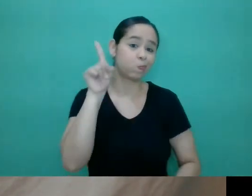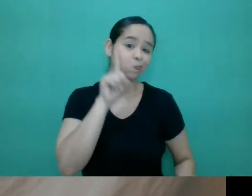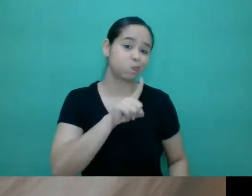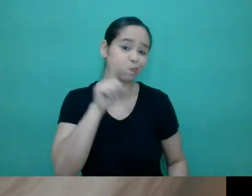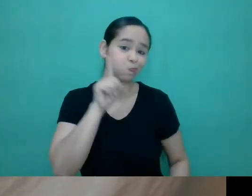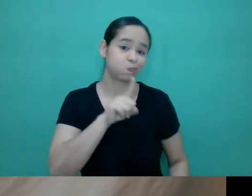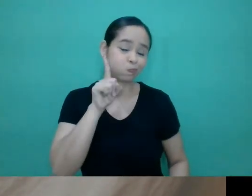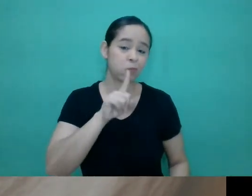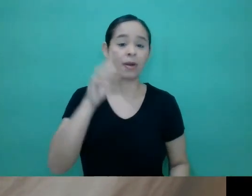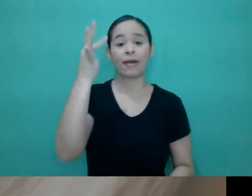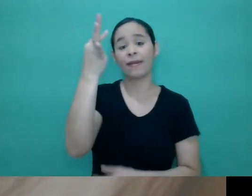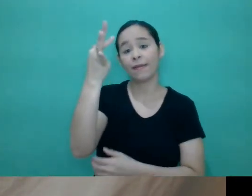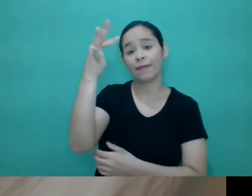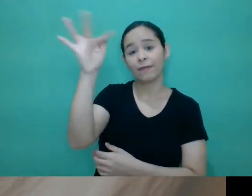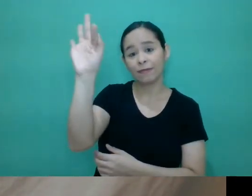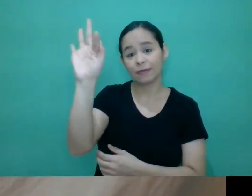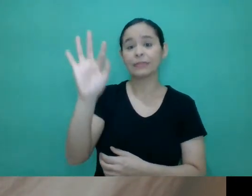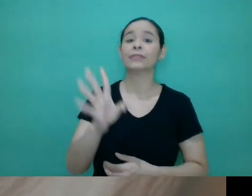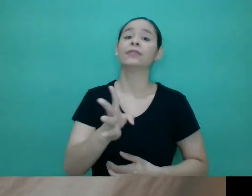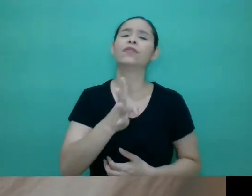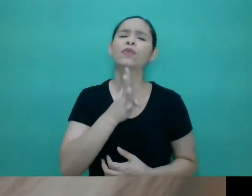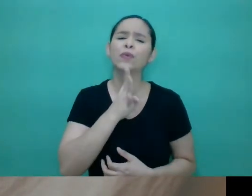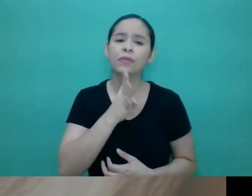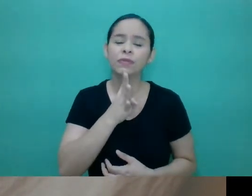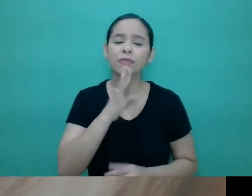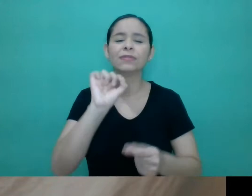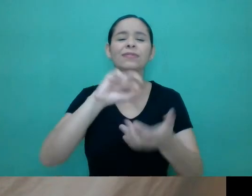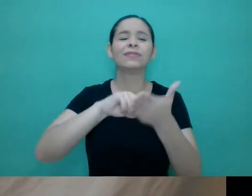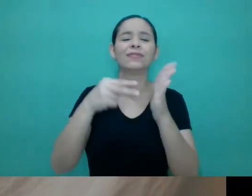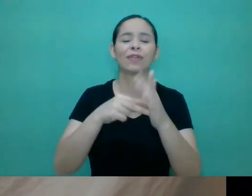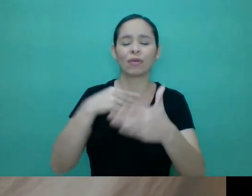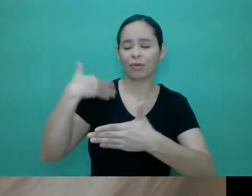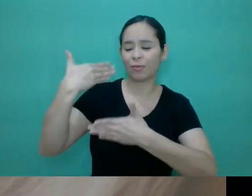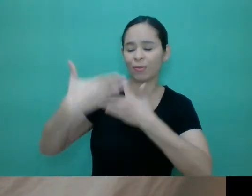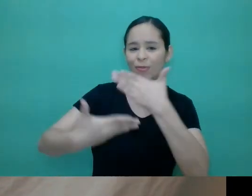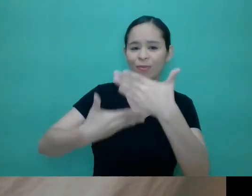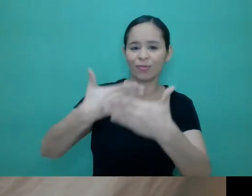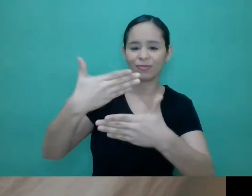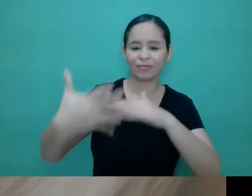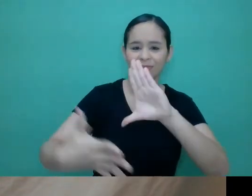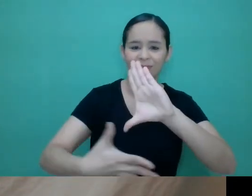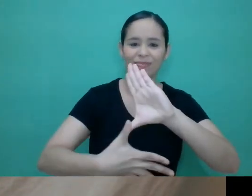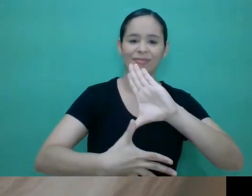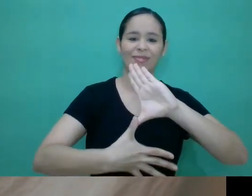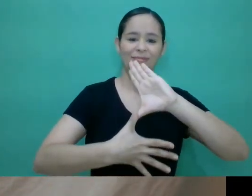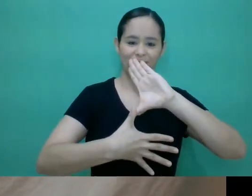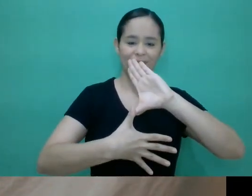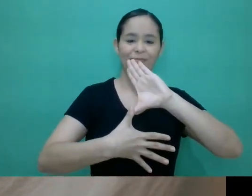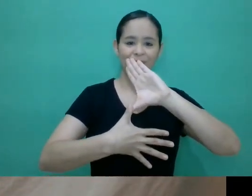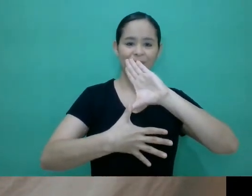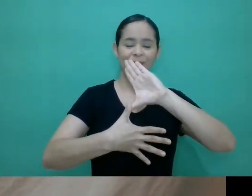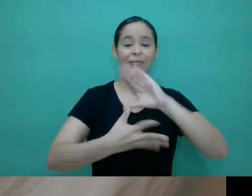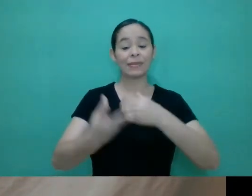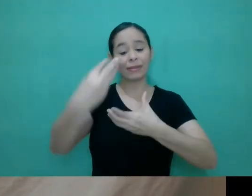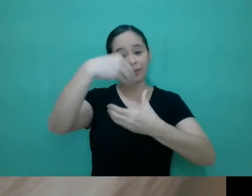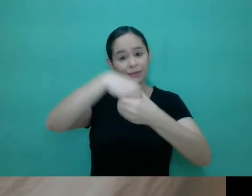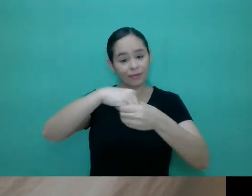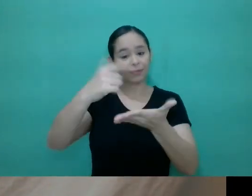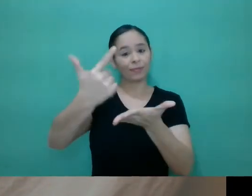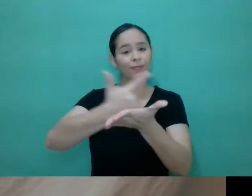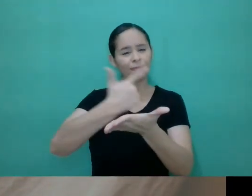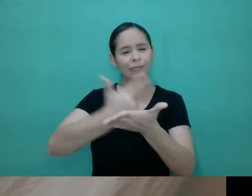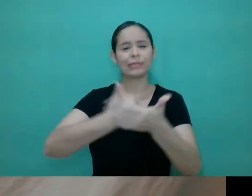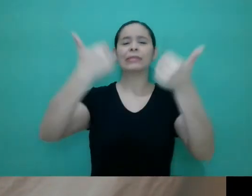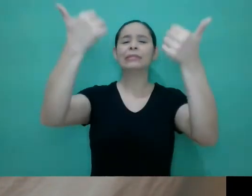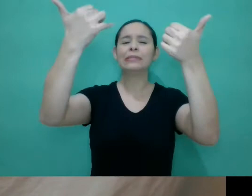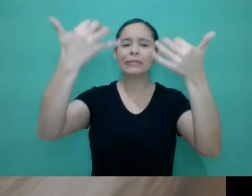que em francês ficou conhecido como O Processo da América. Então, nesse livro, ele vai falar sobre as questões